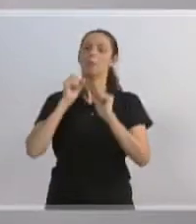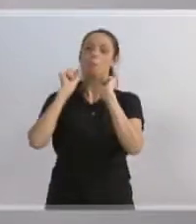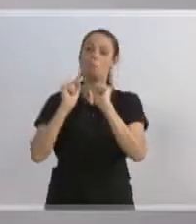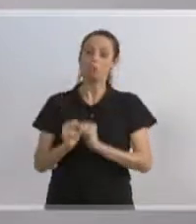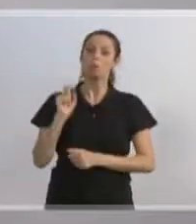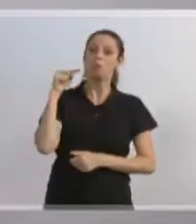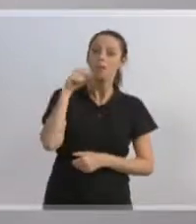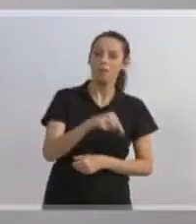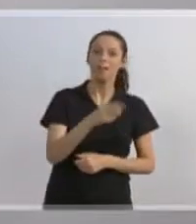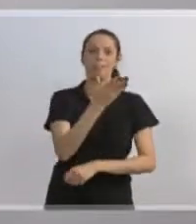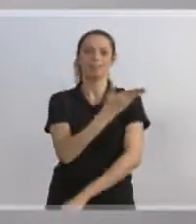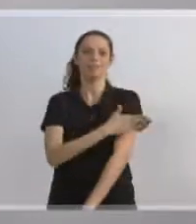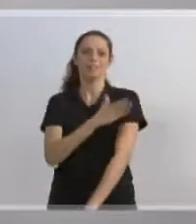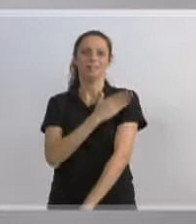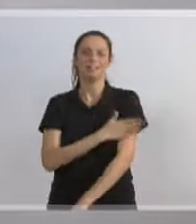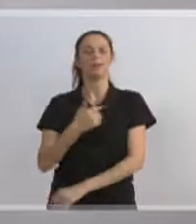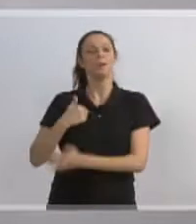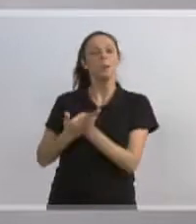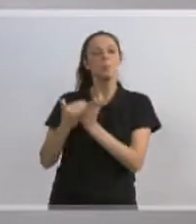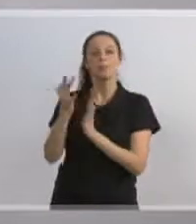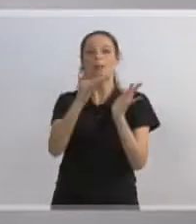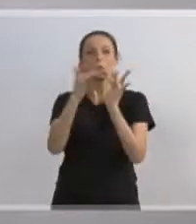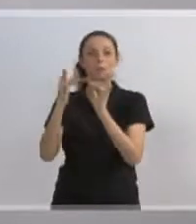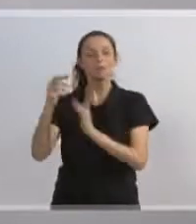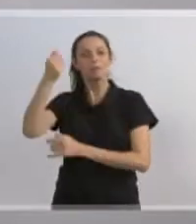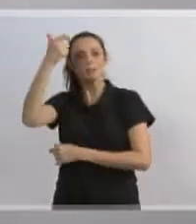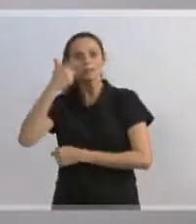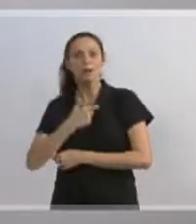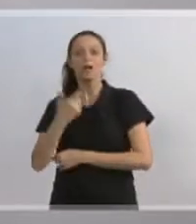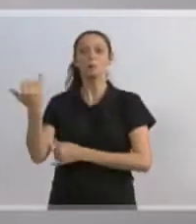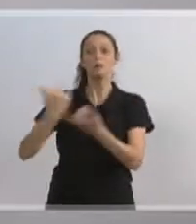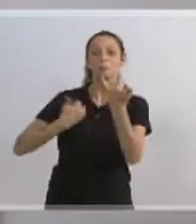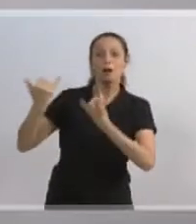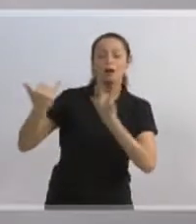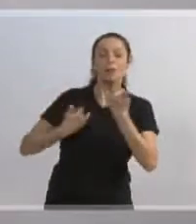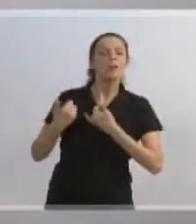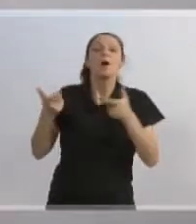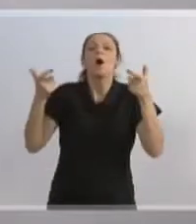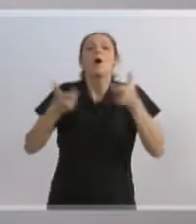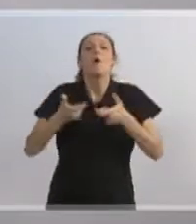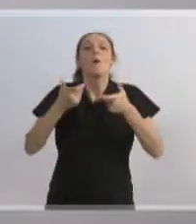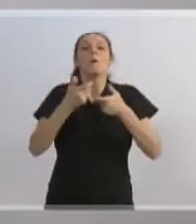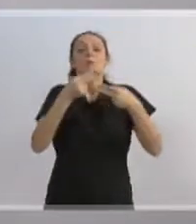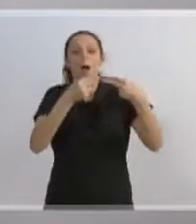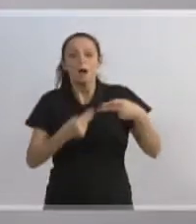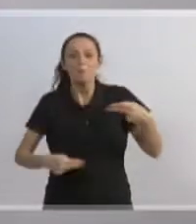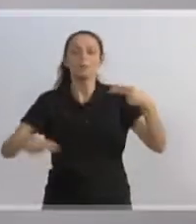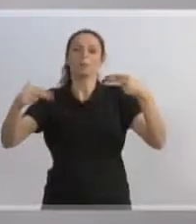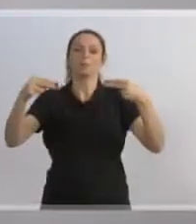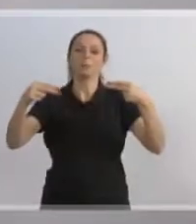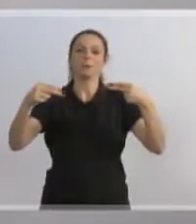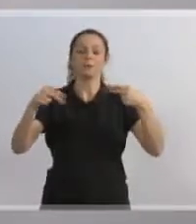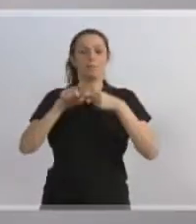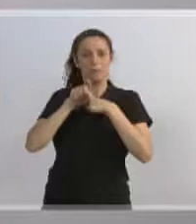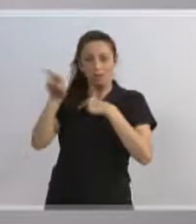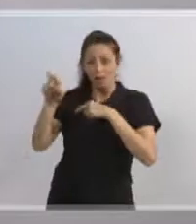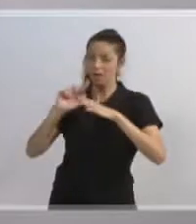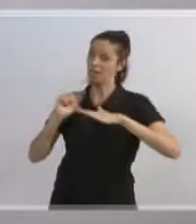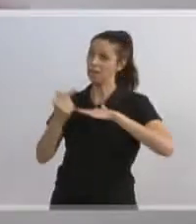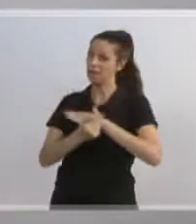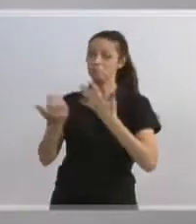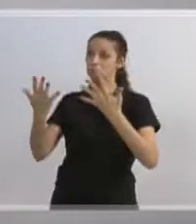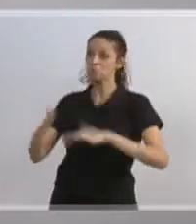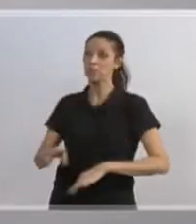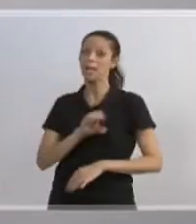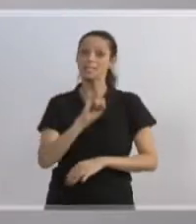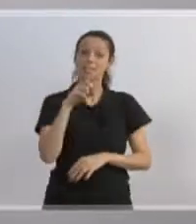com os atletas, agora até falar, não seria no Galegão Abertura. Se nós tivéssemos um Estádio Municipal que é um complexo